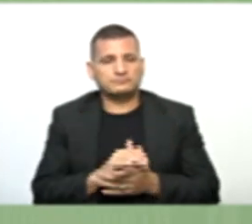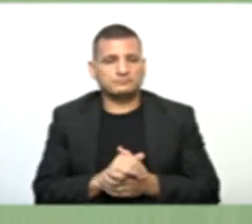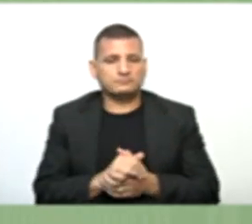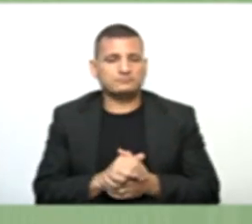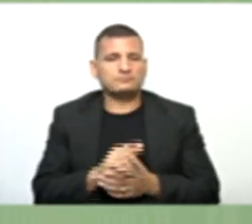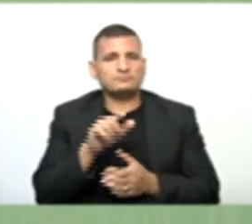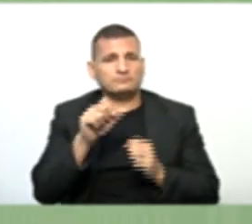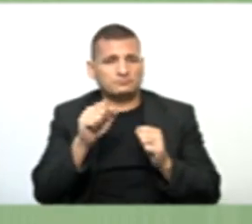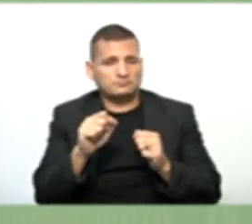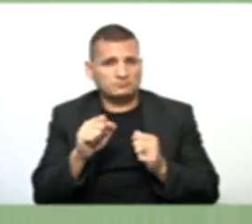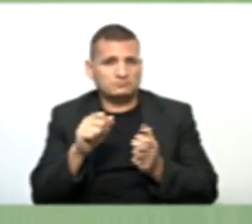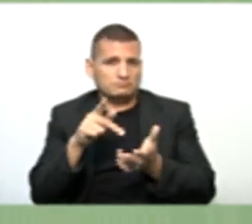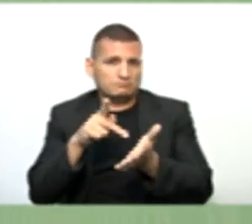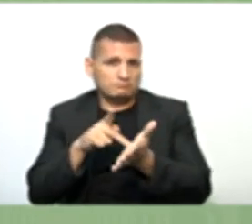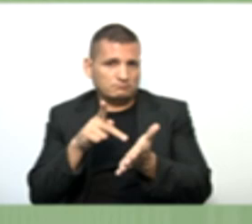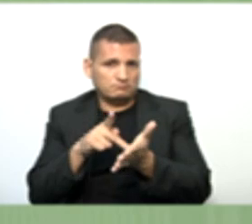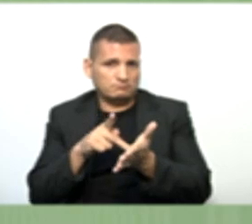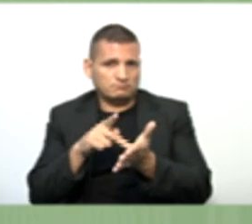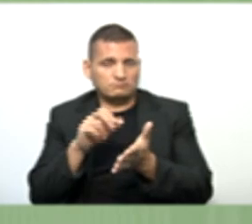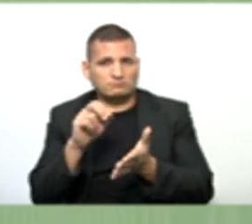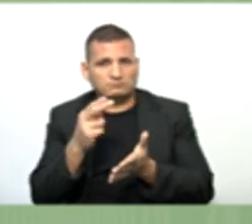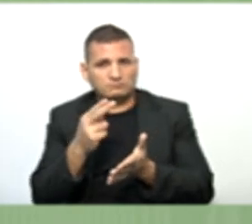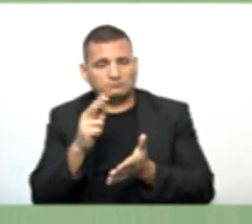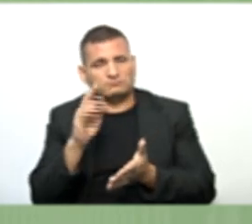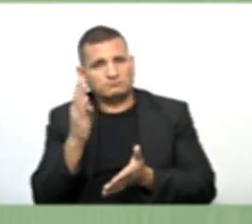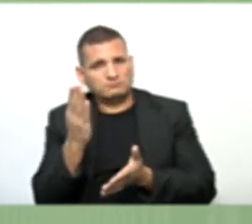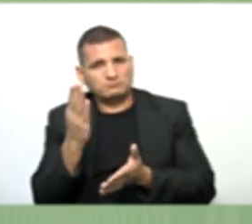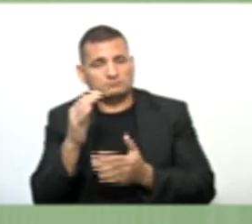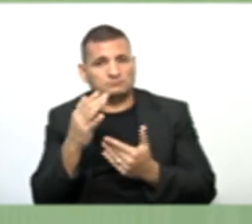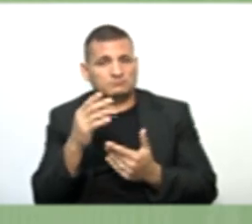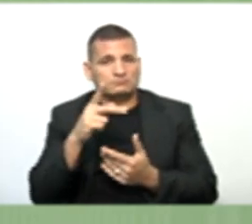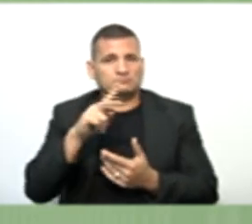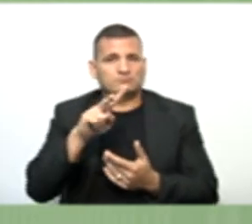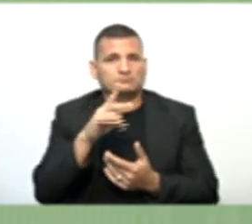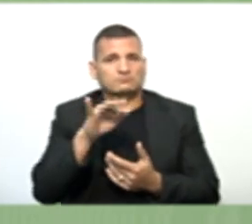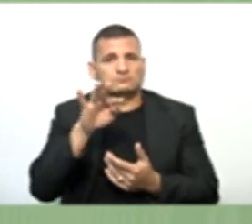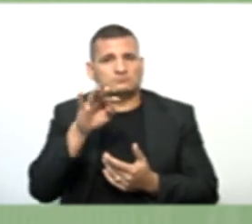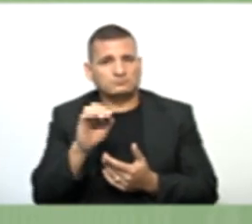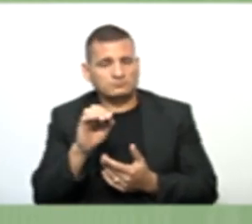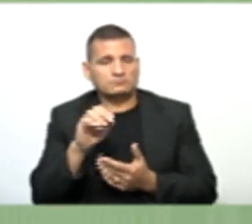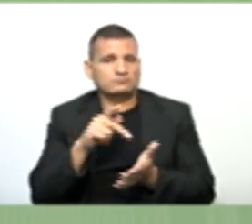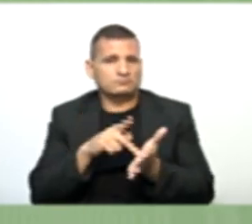ser verdadeira ou falsa. No caso do Python, o verdadeiro é o true.